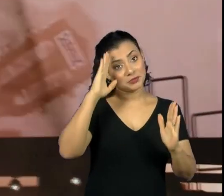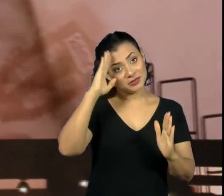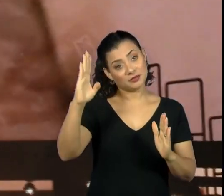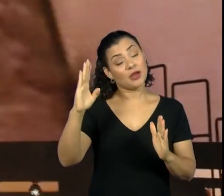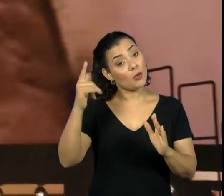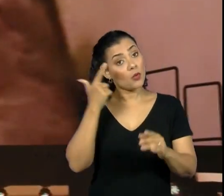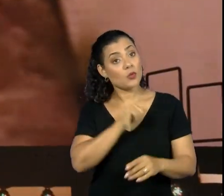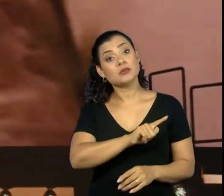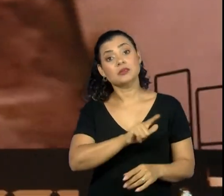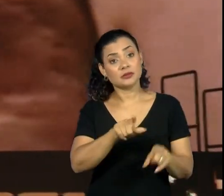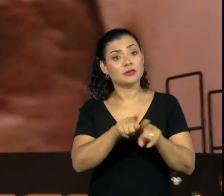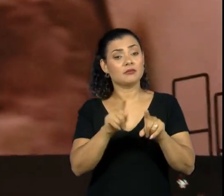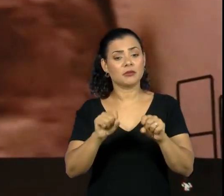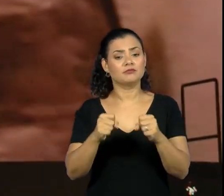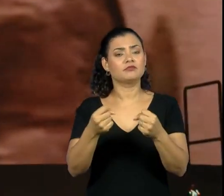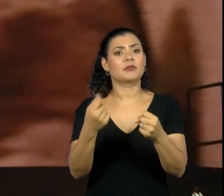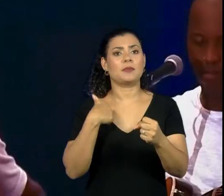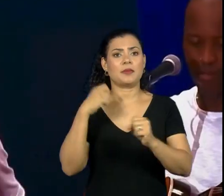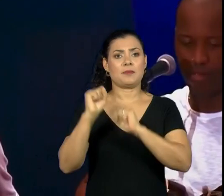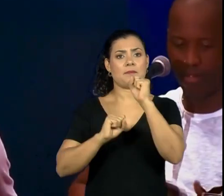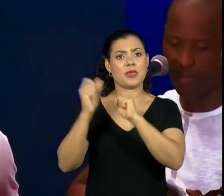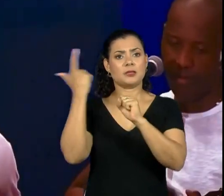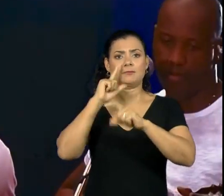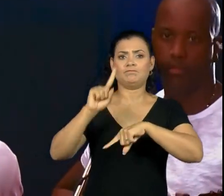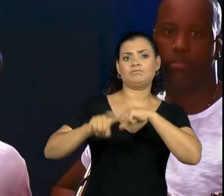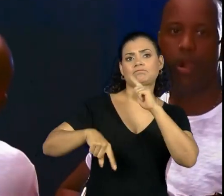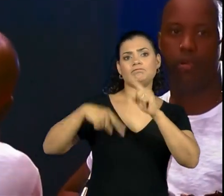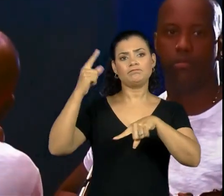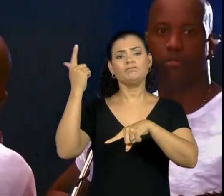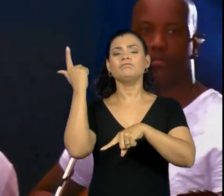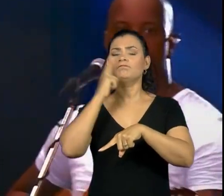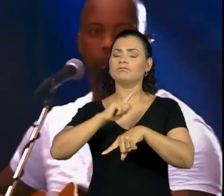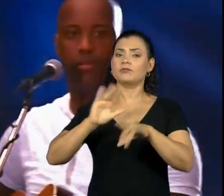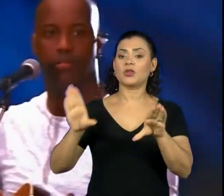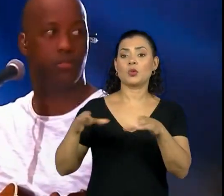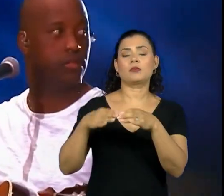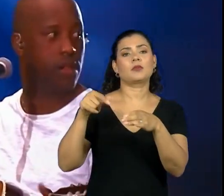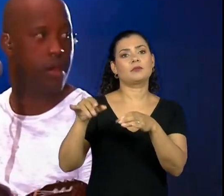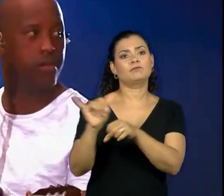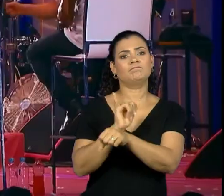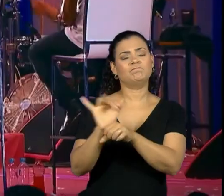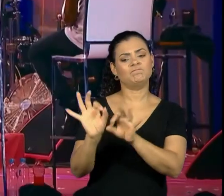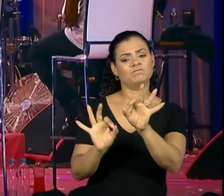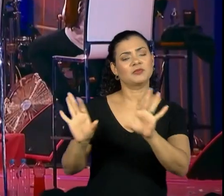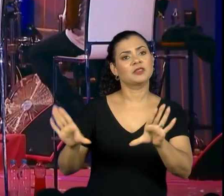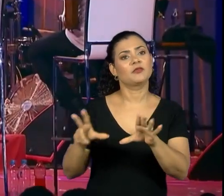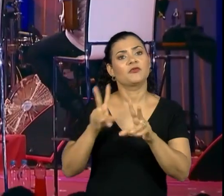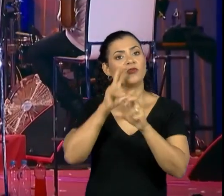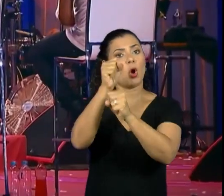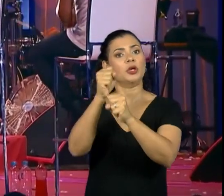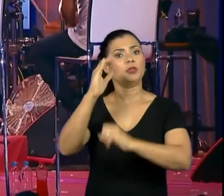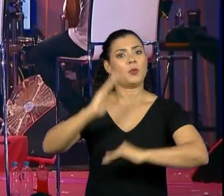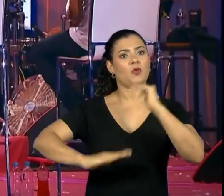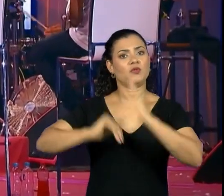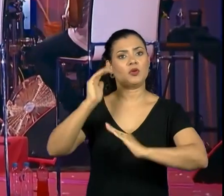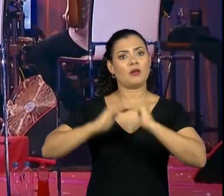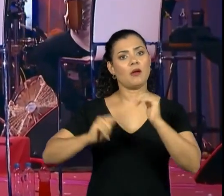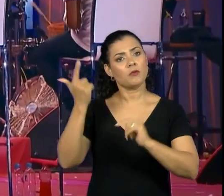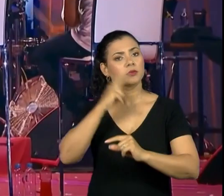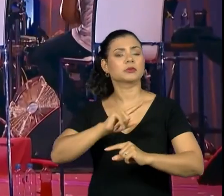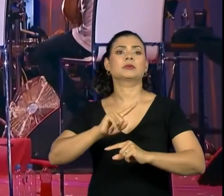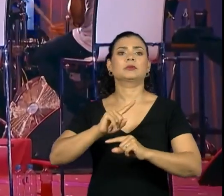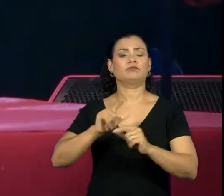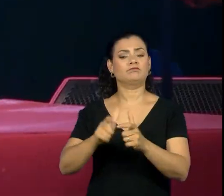eu consegui fortalecer bem minha empresa e deixar o nosso esquema cada vez mais profissional, cada